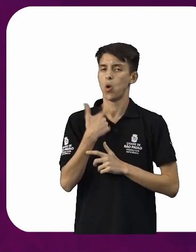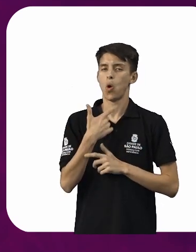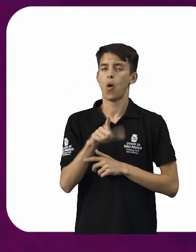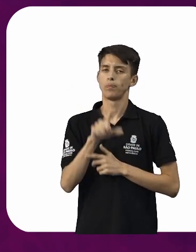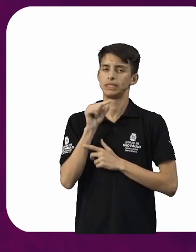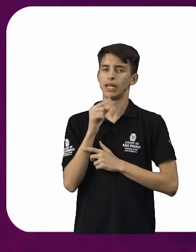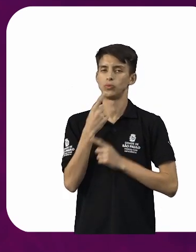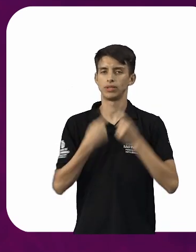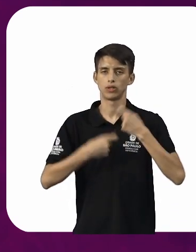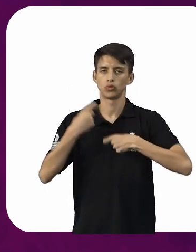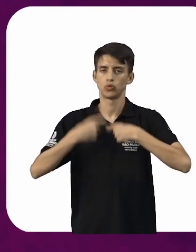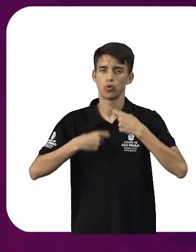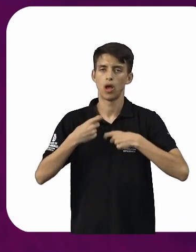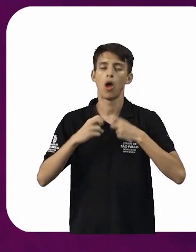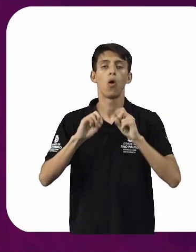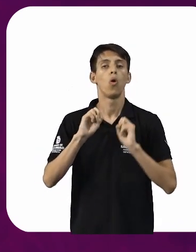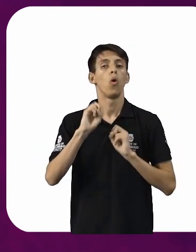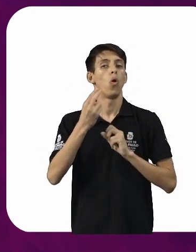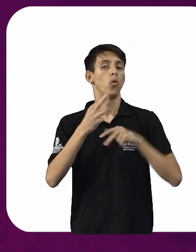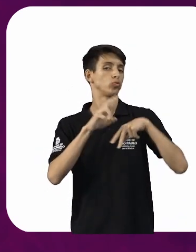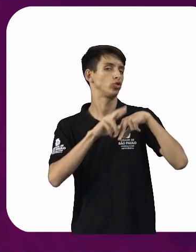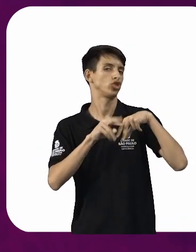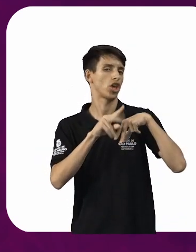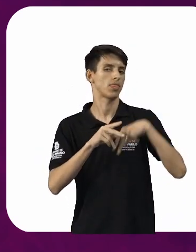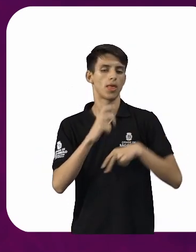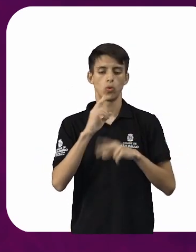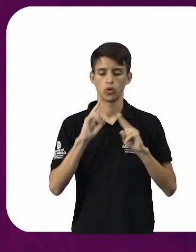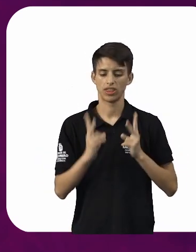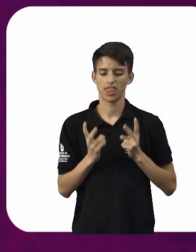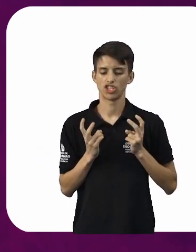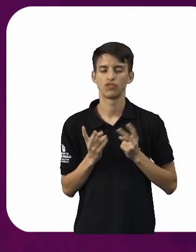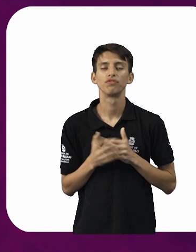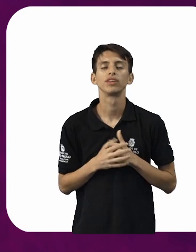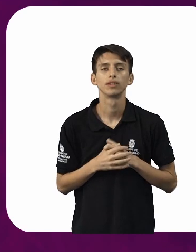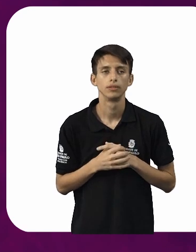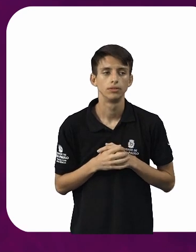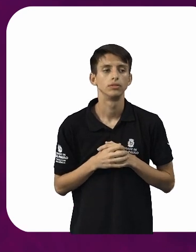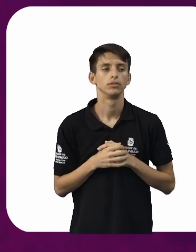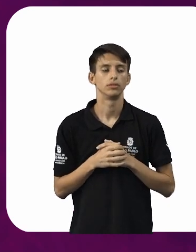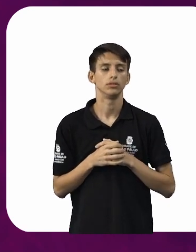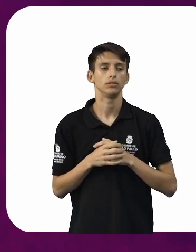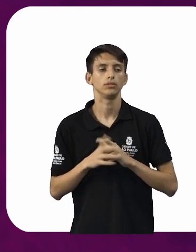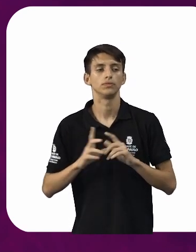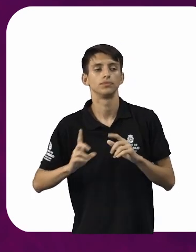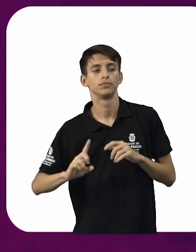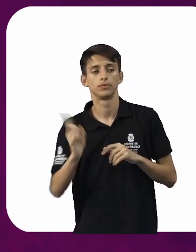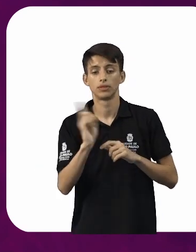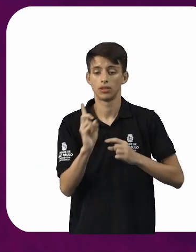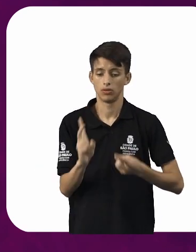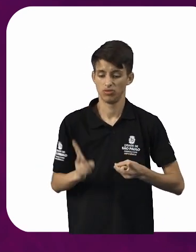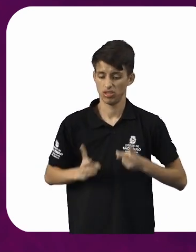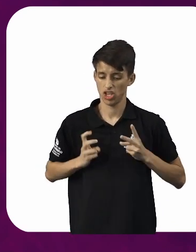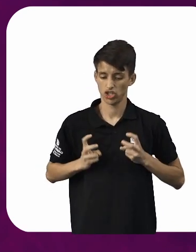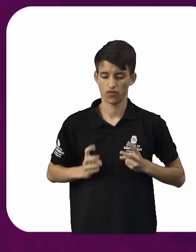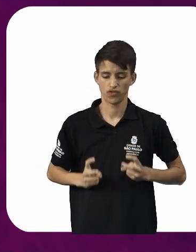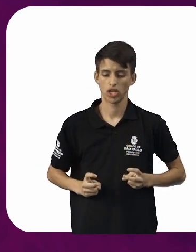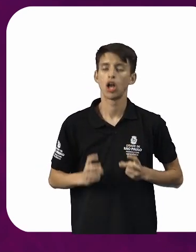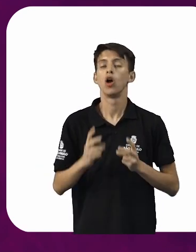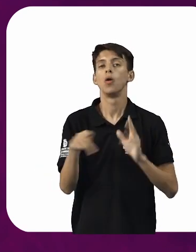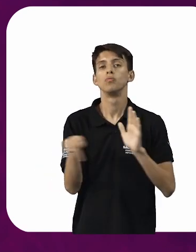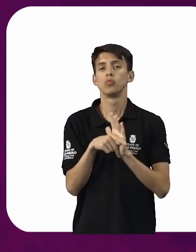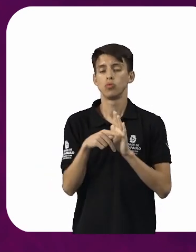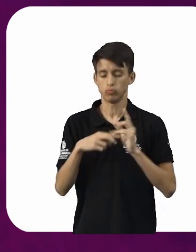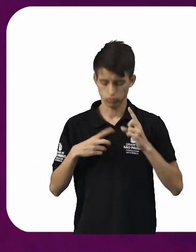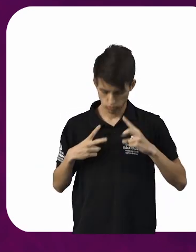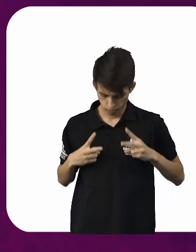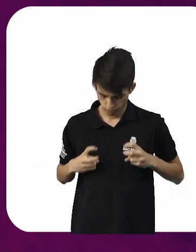identidade de gênero. Então, simplificando muito didaticamente, né, você não se identifica como heterossexual,